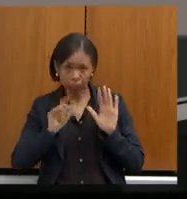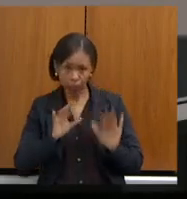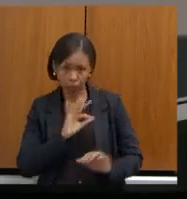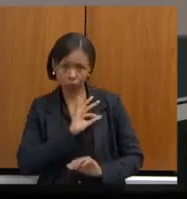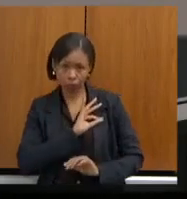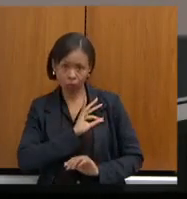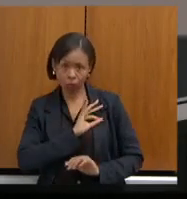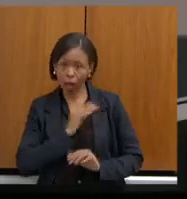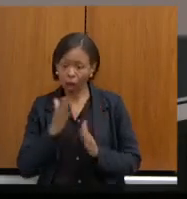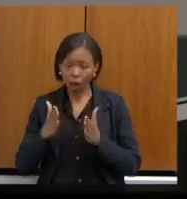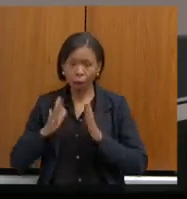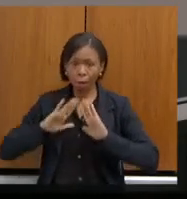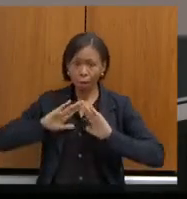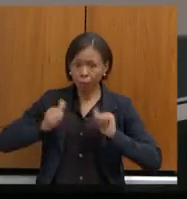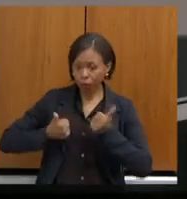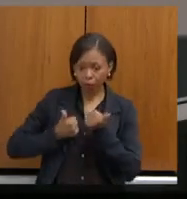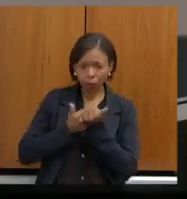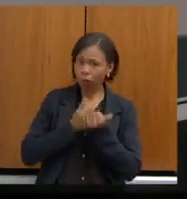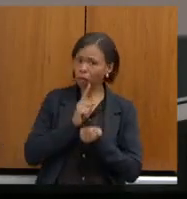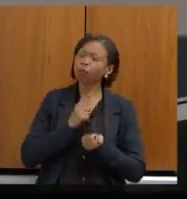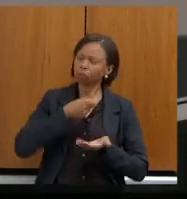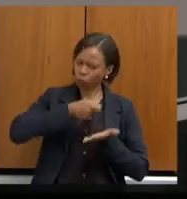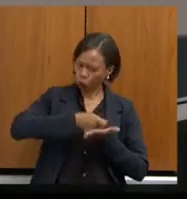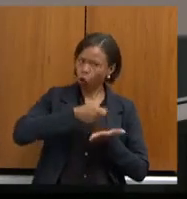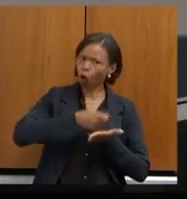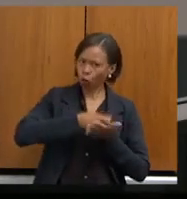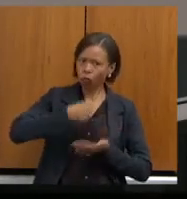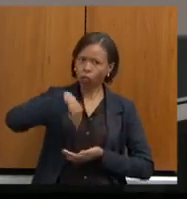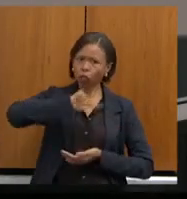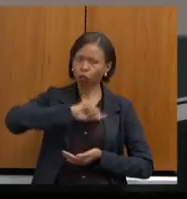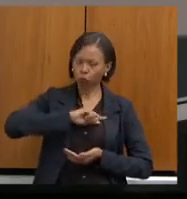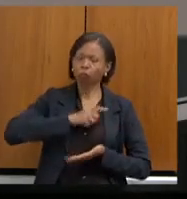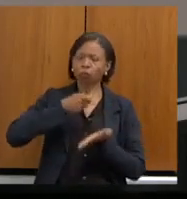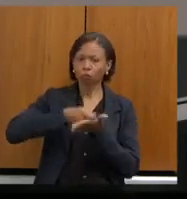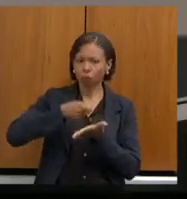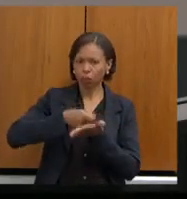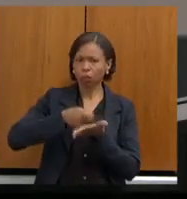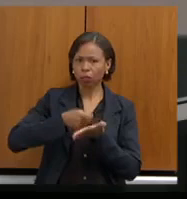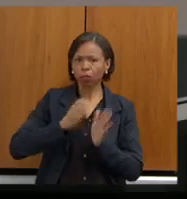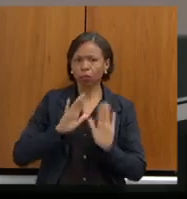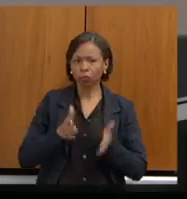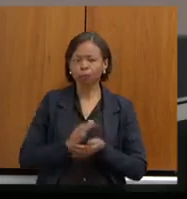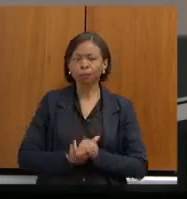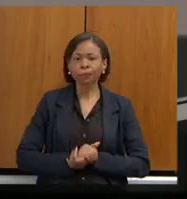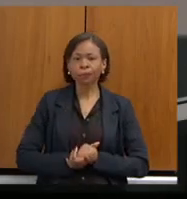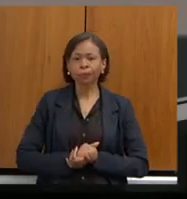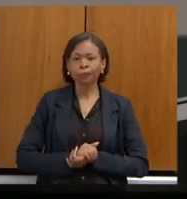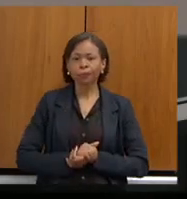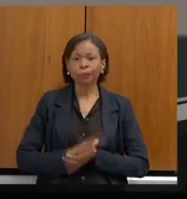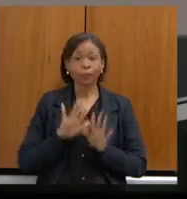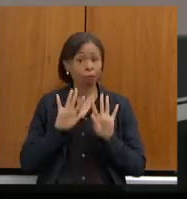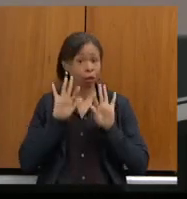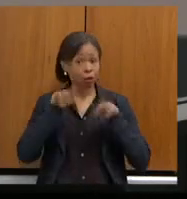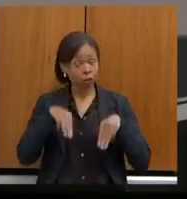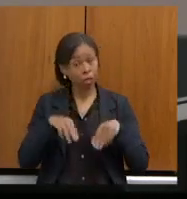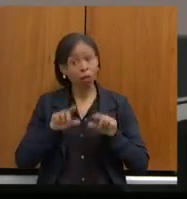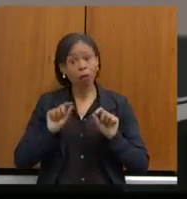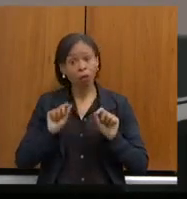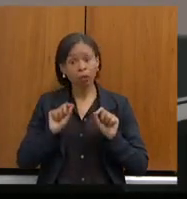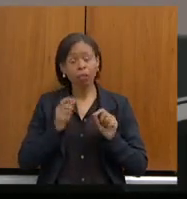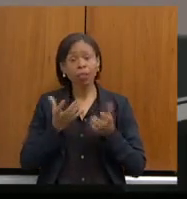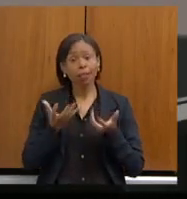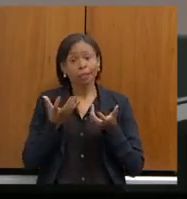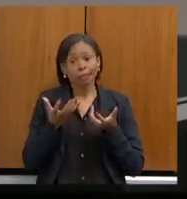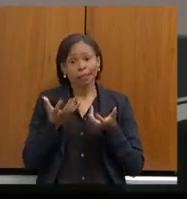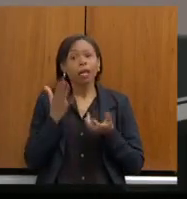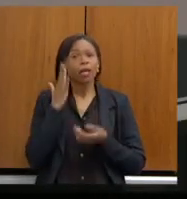uma obrigação Nossa aqui então para terminar o que nós queremos é que realmente eu sei